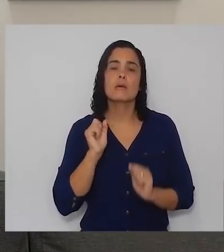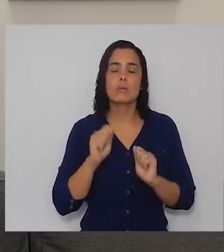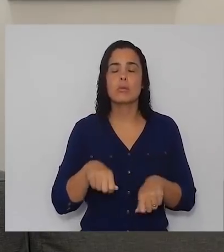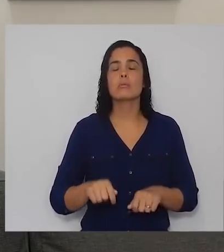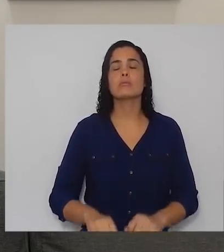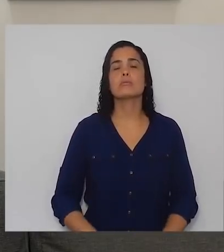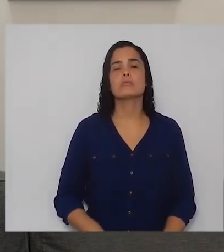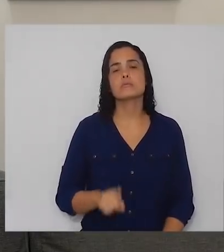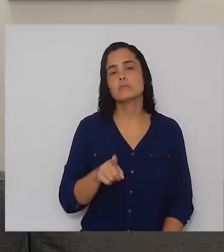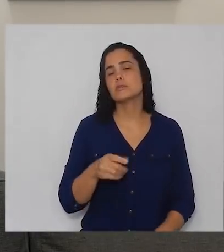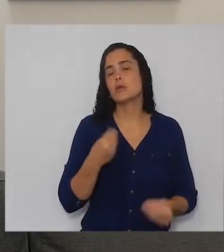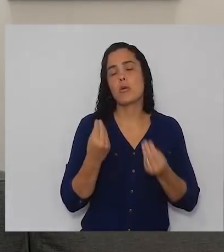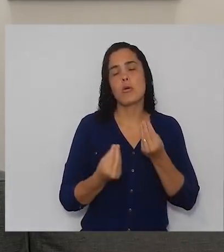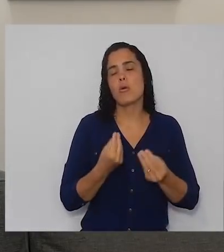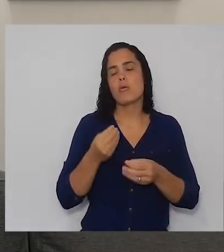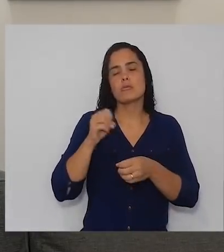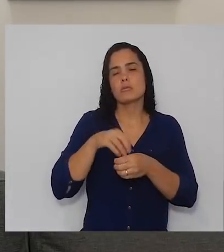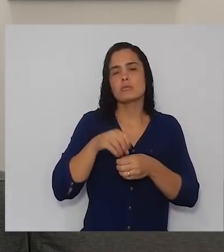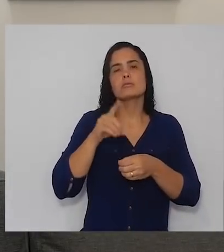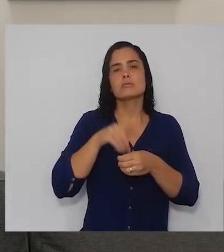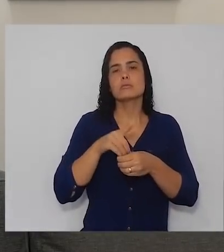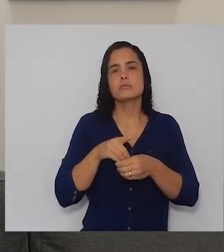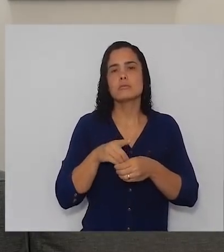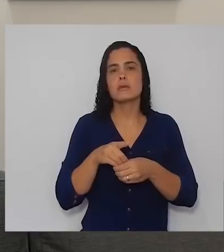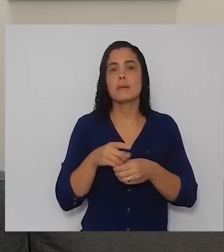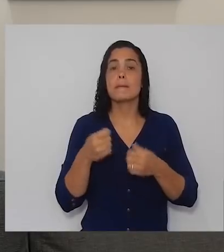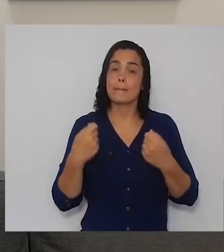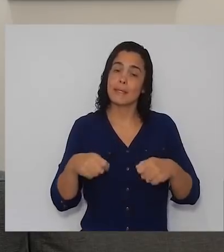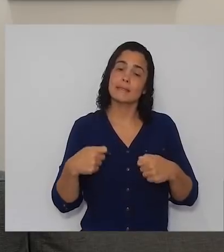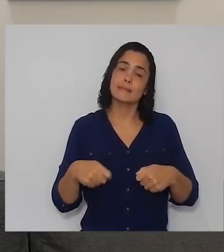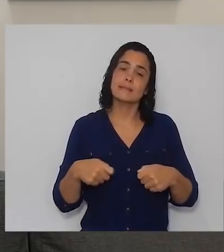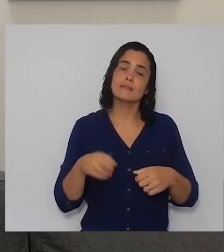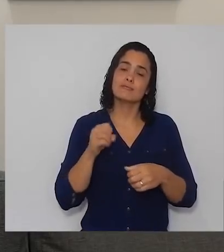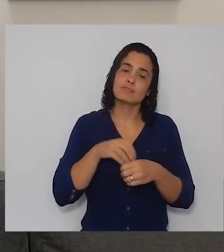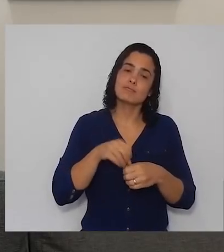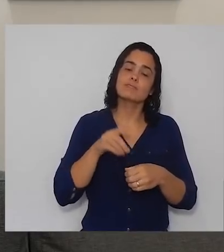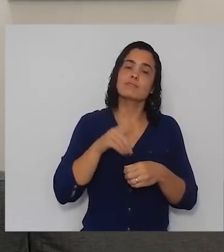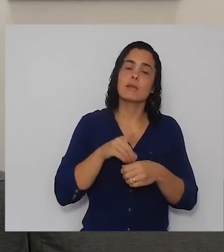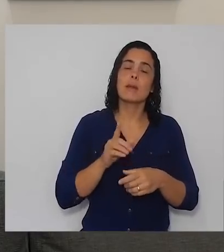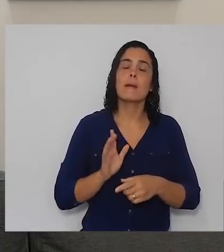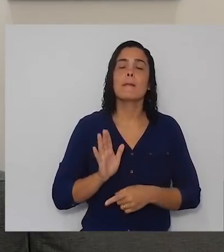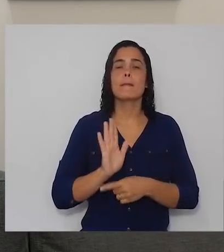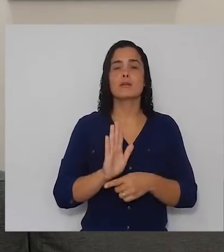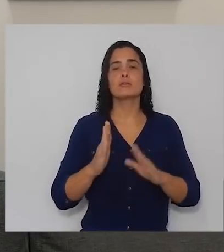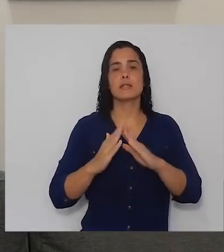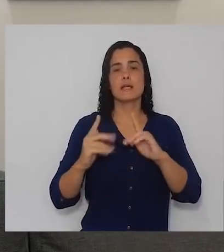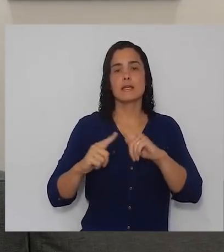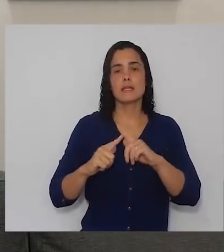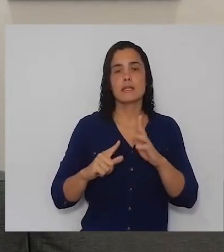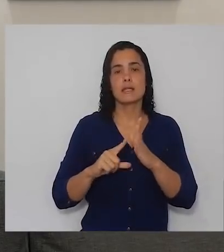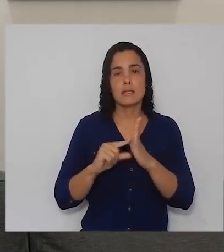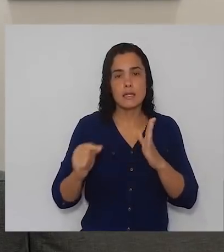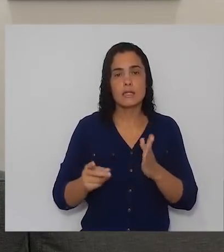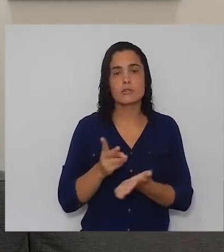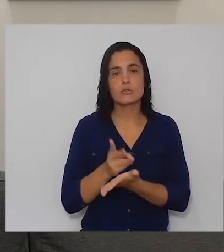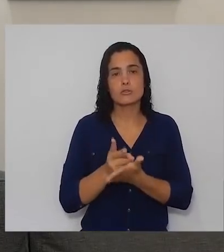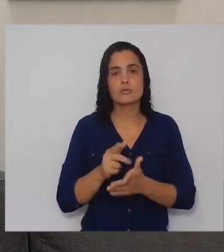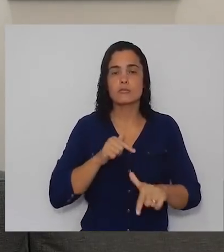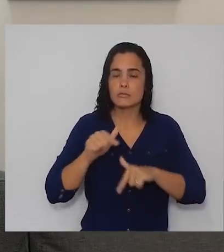depósito e entregar a sua contribuição, o seu modo de manter a igreja ativa e atuante como temos sido, como temos